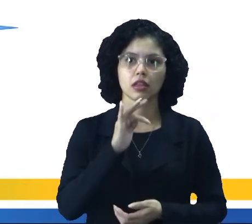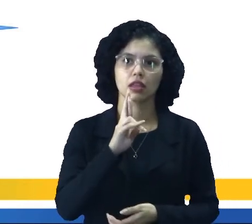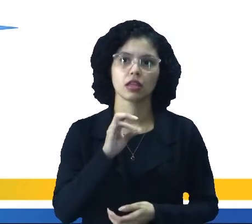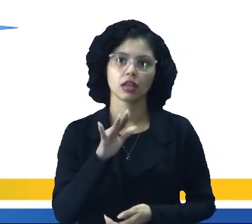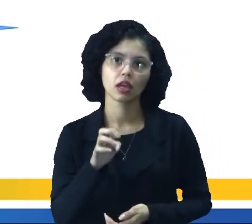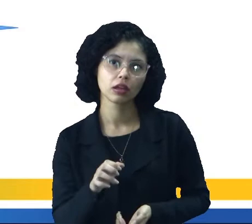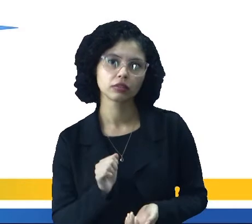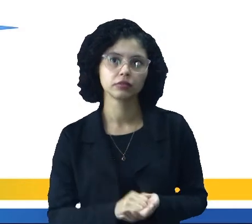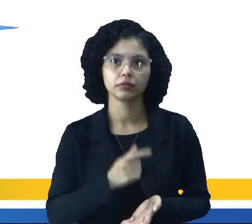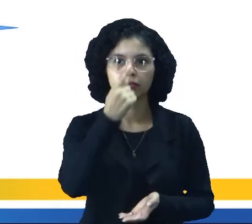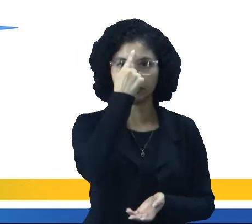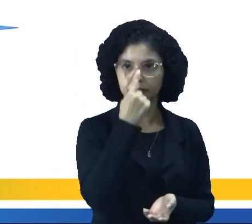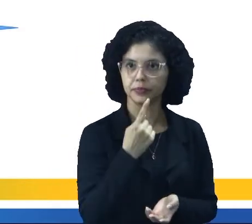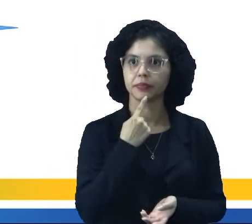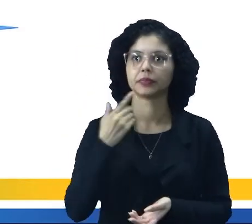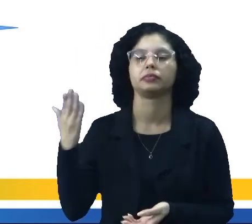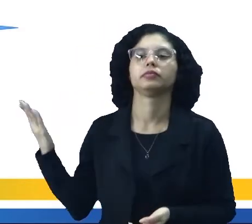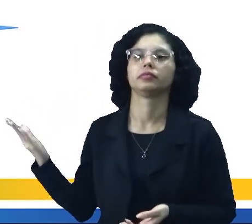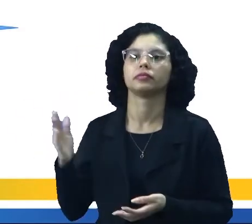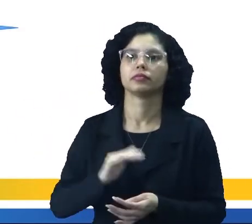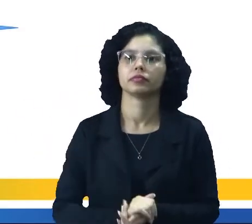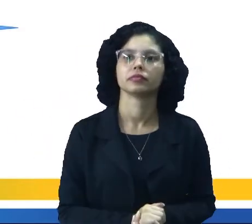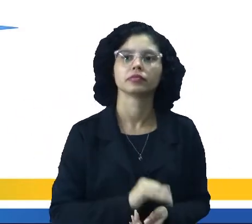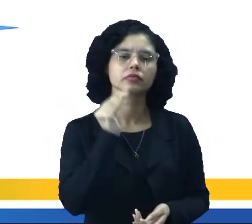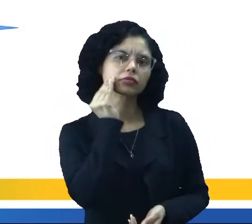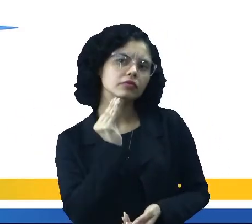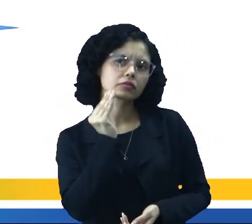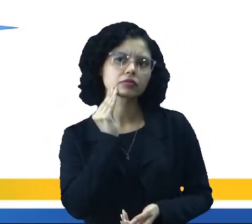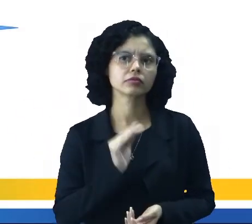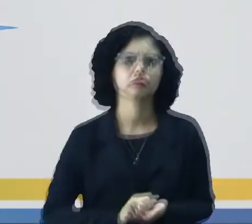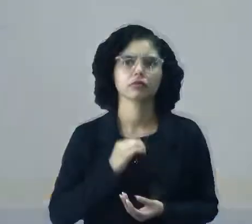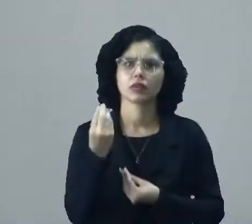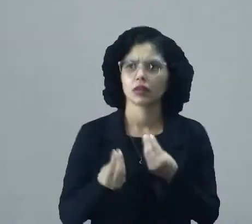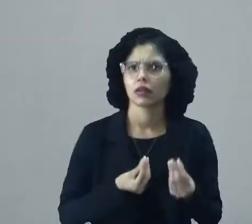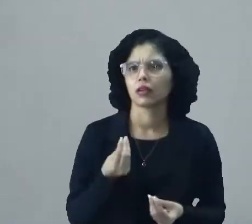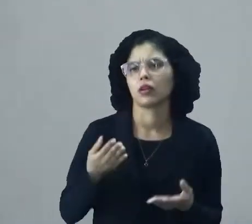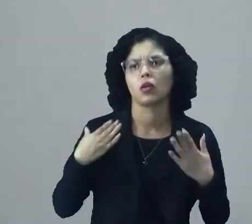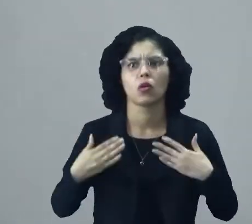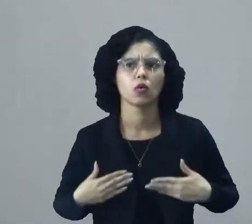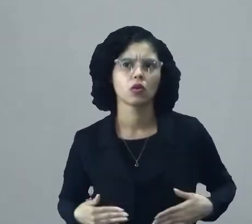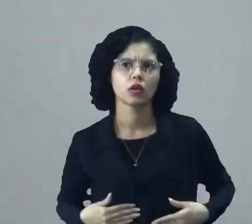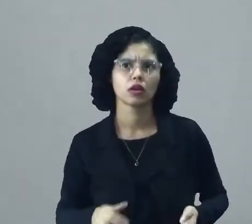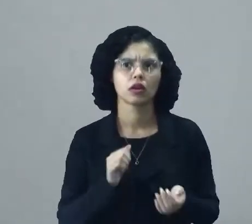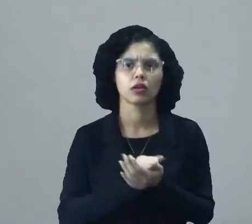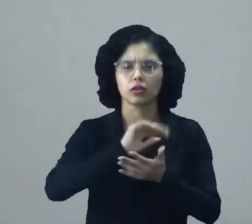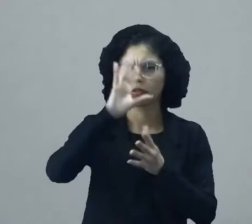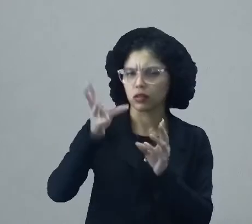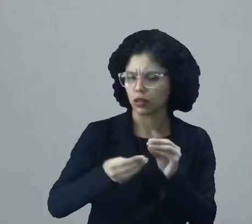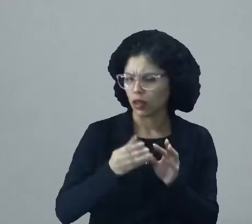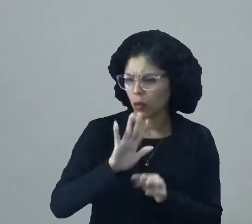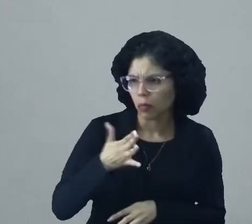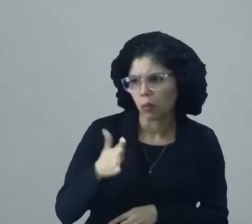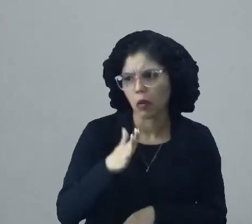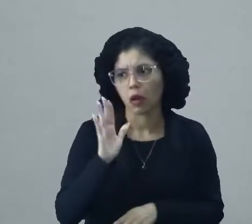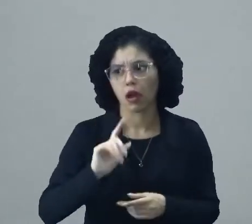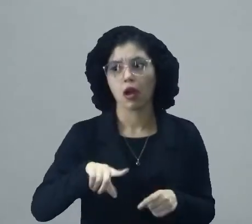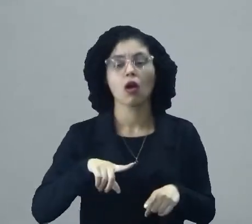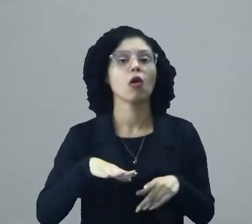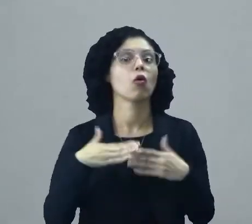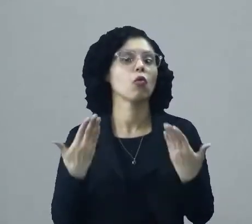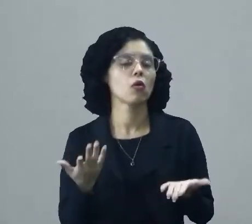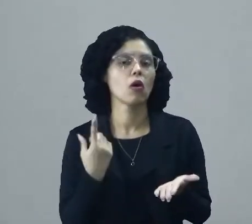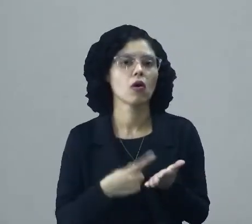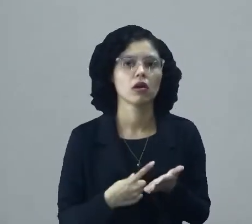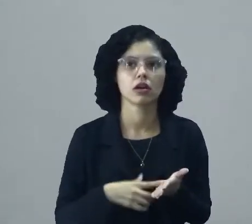circense. Vejam a imagem, identifiquem a imagem e tentem buscar corporalmente compreender qual seria o condicionamento.